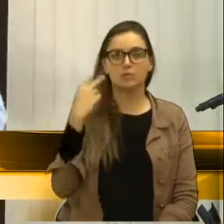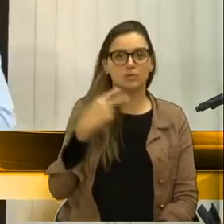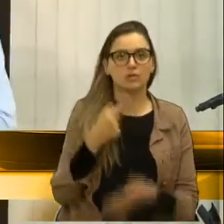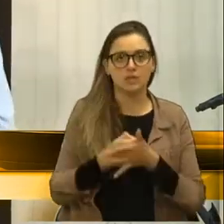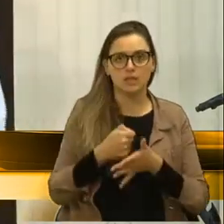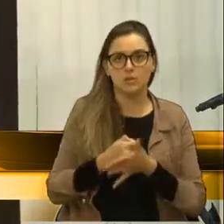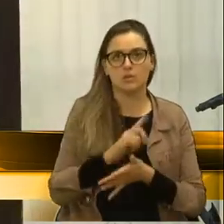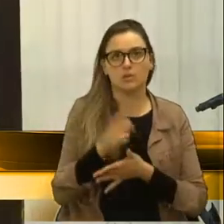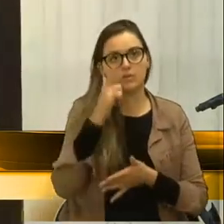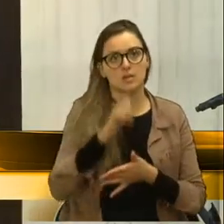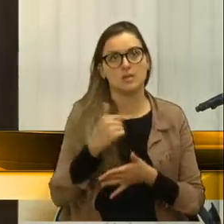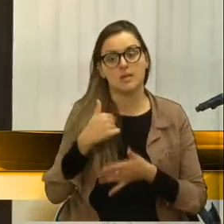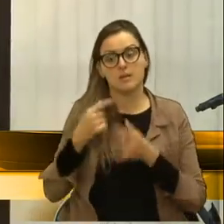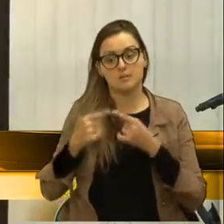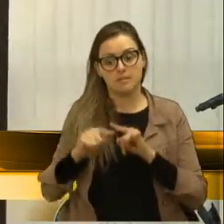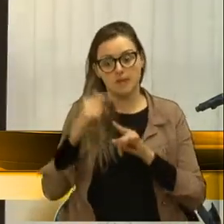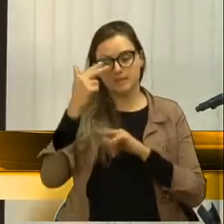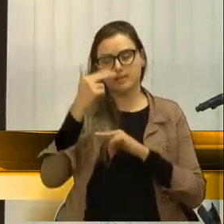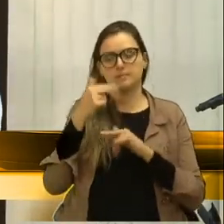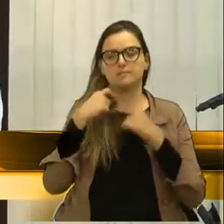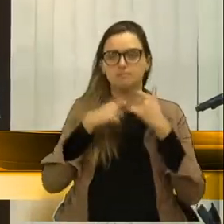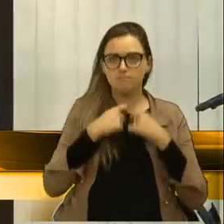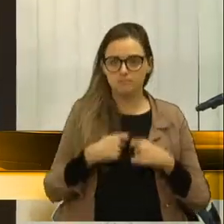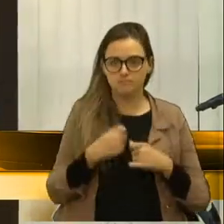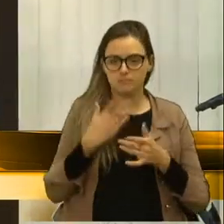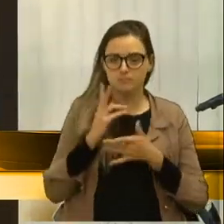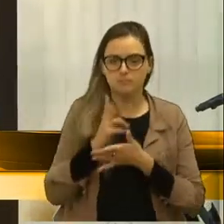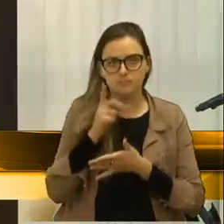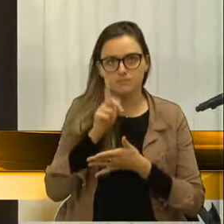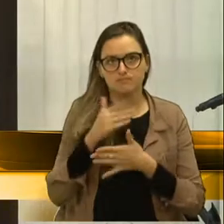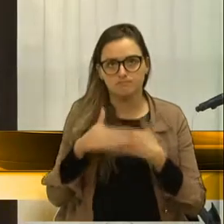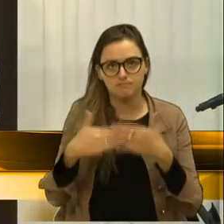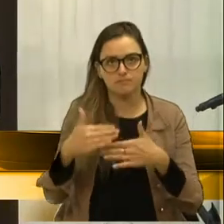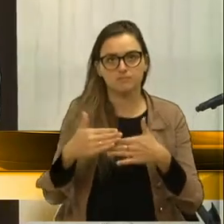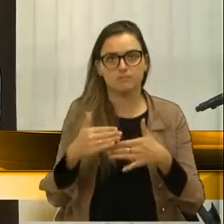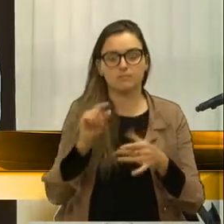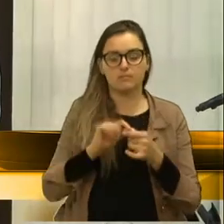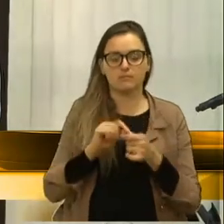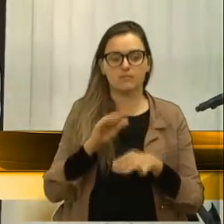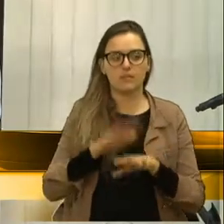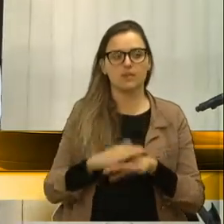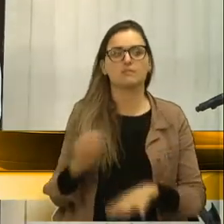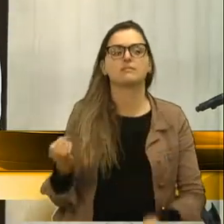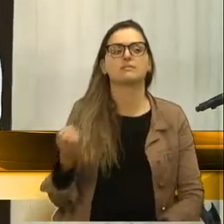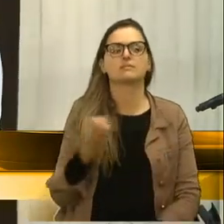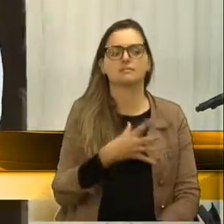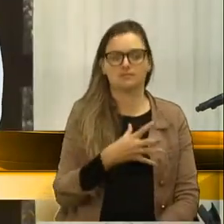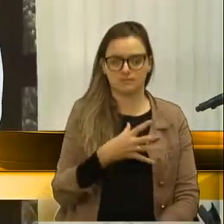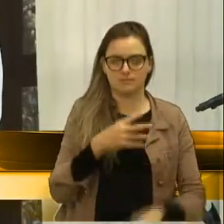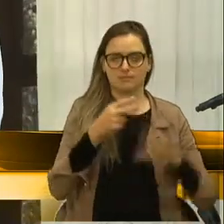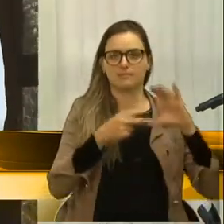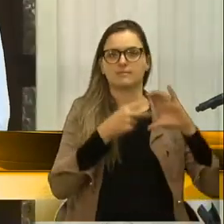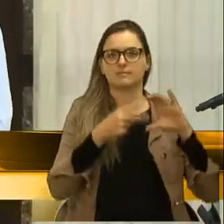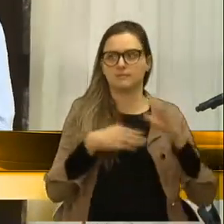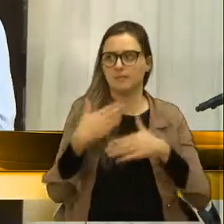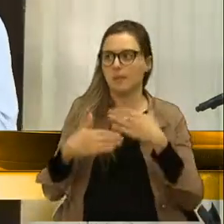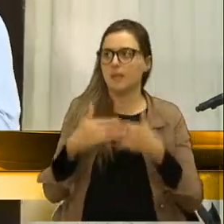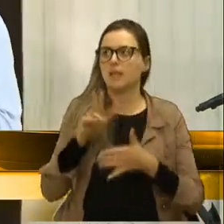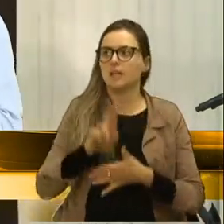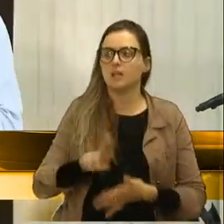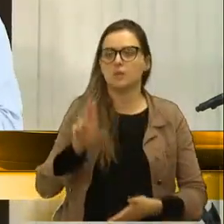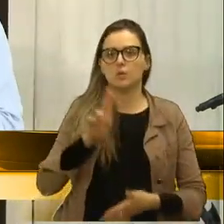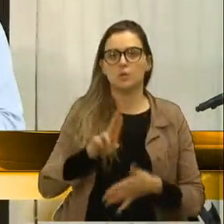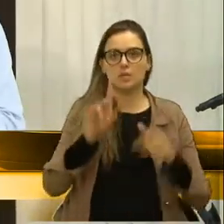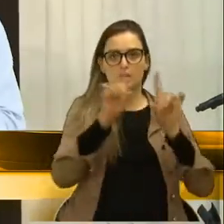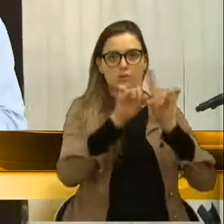presidente está conseguindo dar um passo adiante, que é modernizar a casa e utilizar